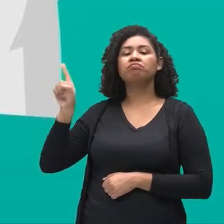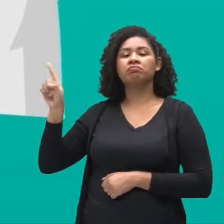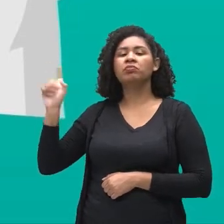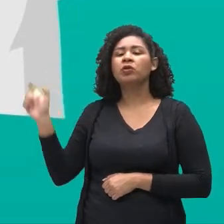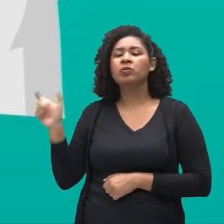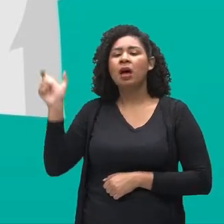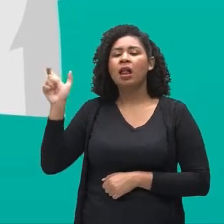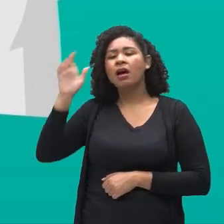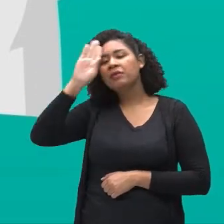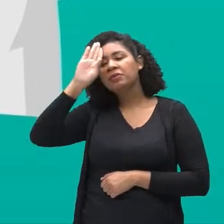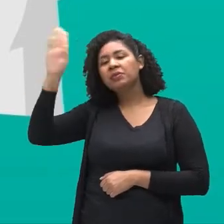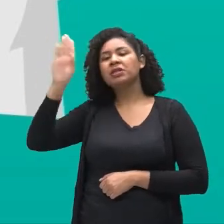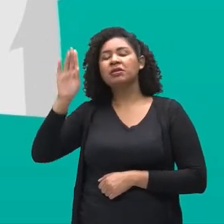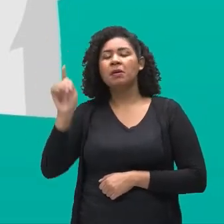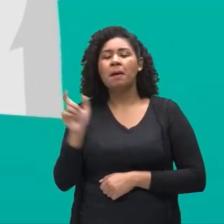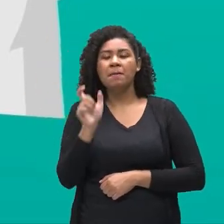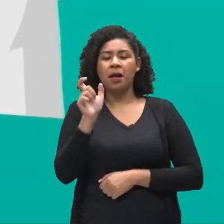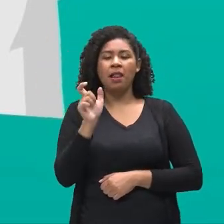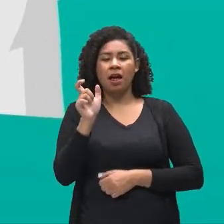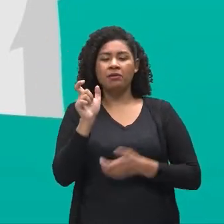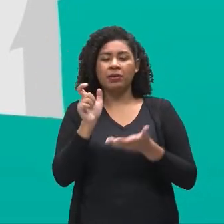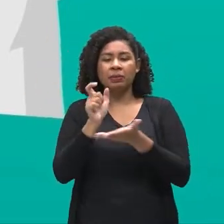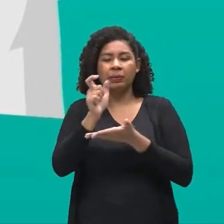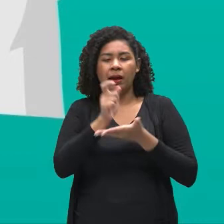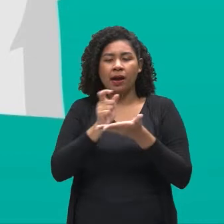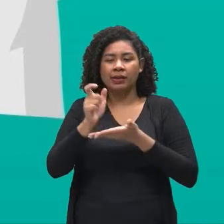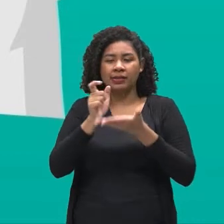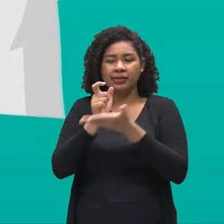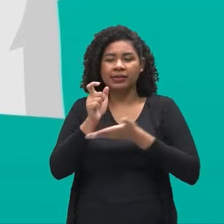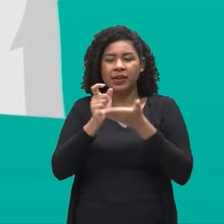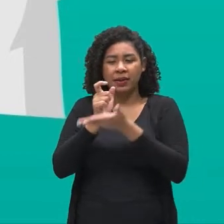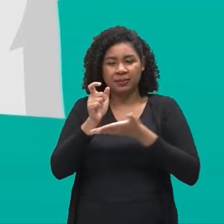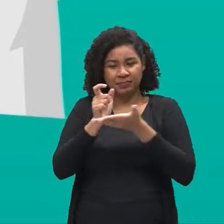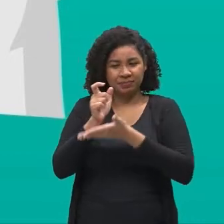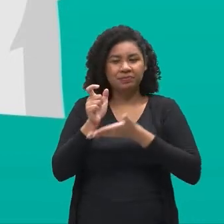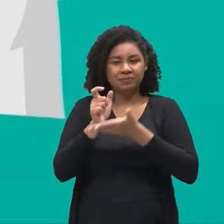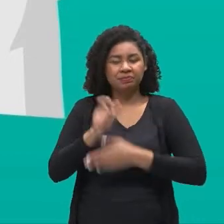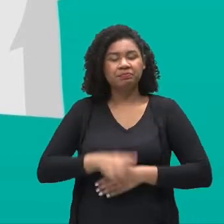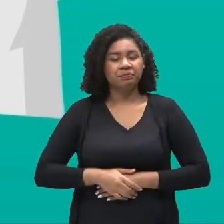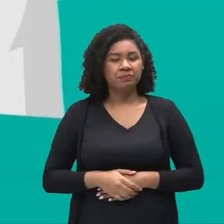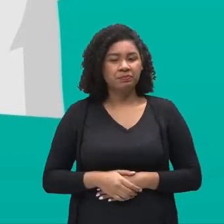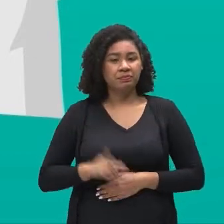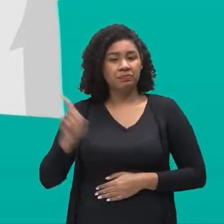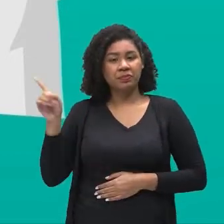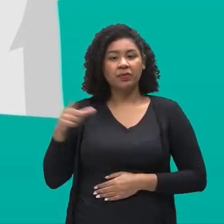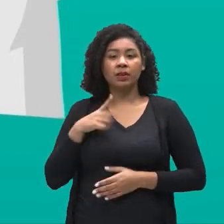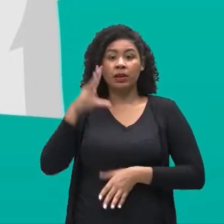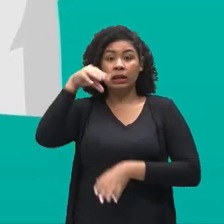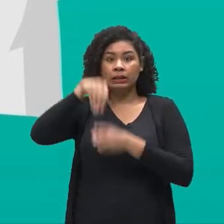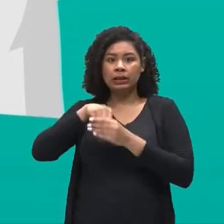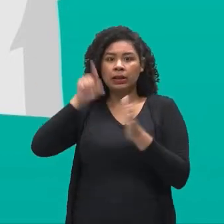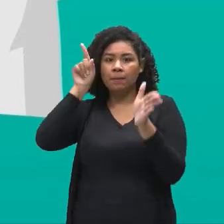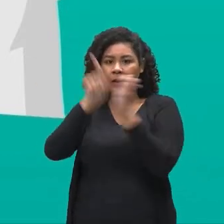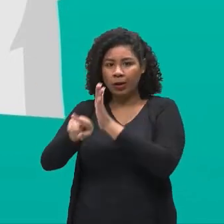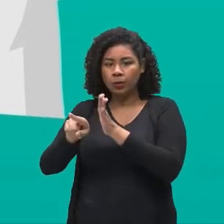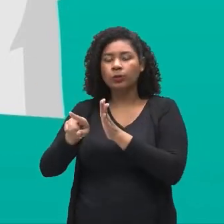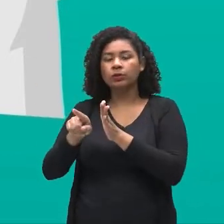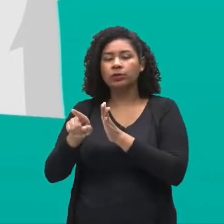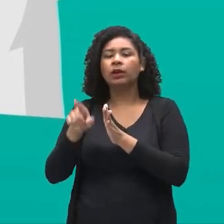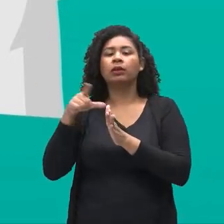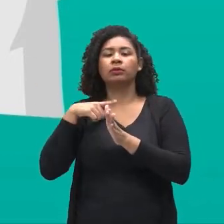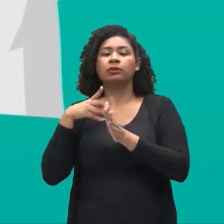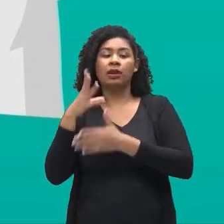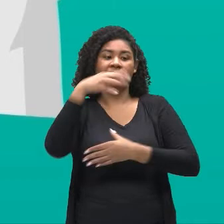As palavras-chave geralmente vêm na pergunta e repetem várias vezes no texto. Elas refletem